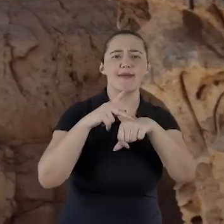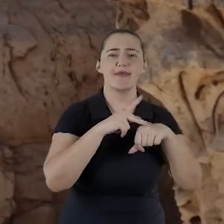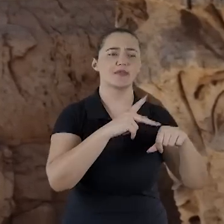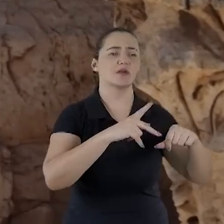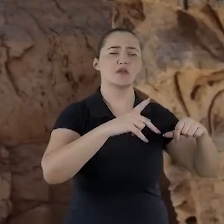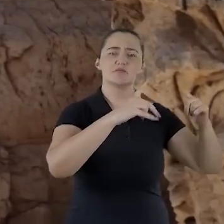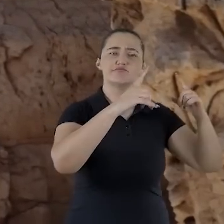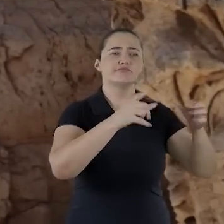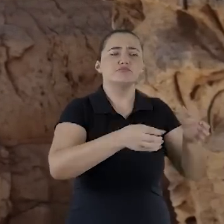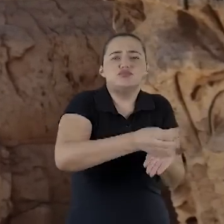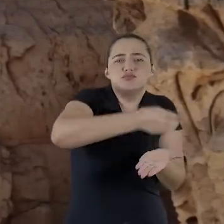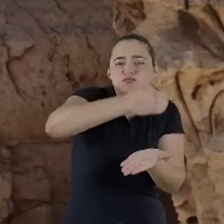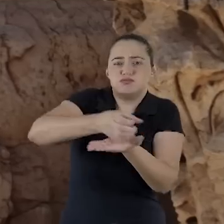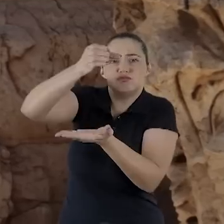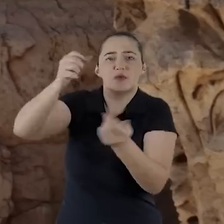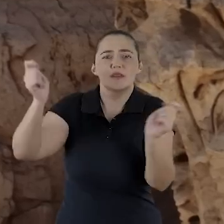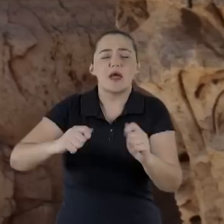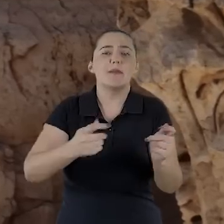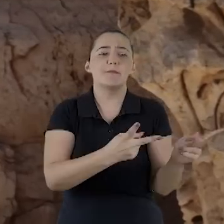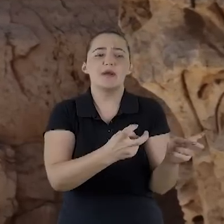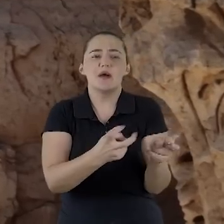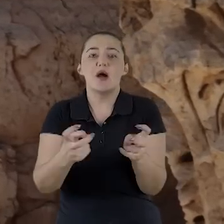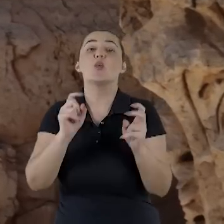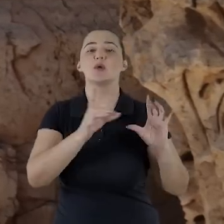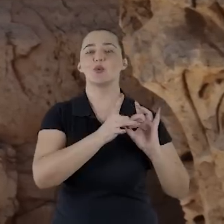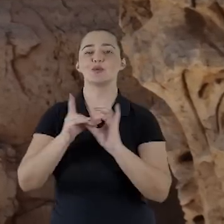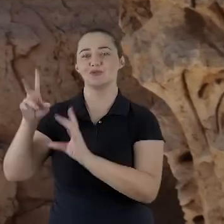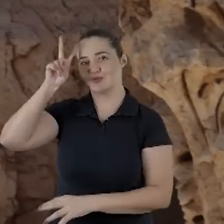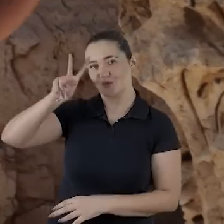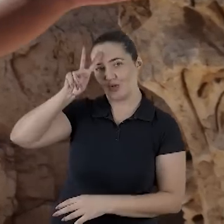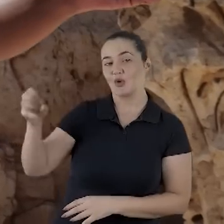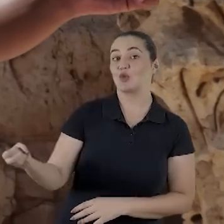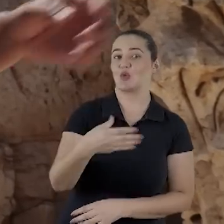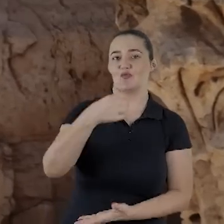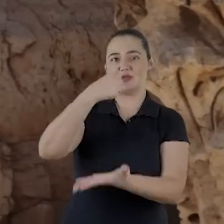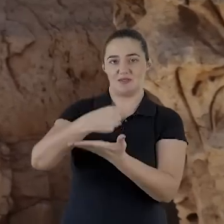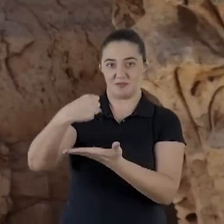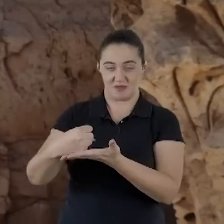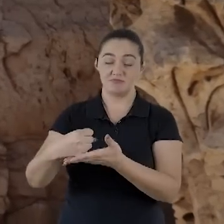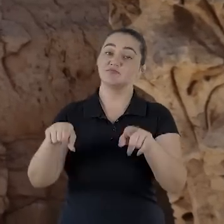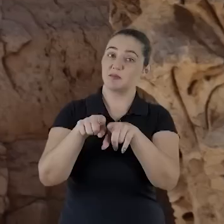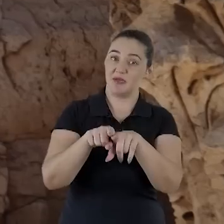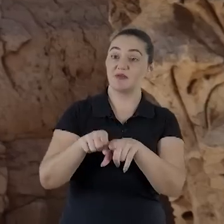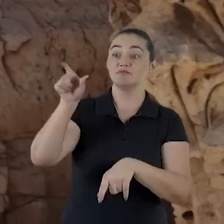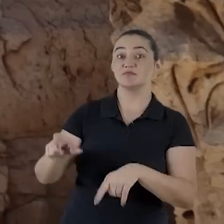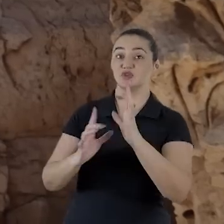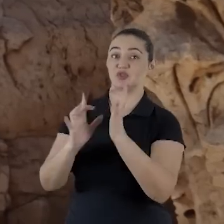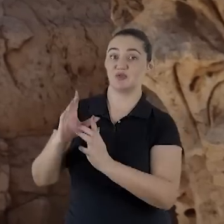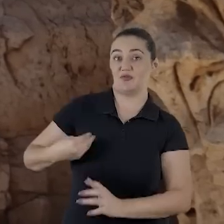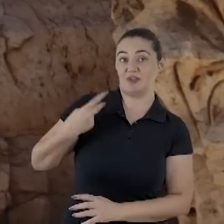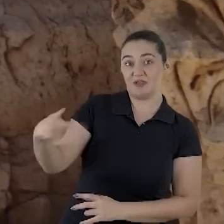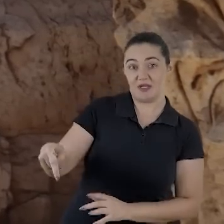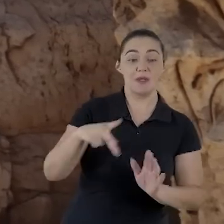templos podem nos informar acerca do contexto histórico do Novo Testamento, da vida de Jesus, do ensino do apóstolo Paulo.